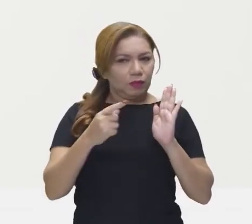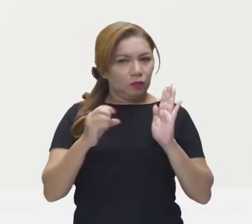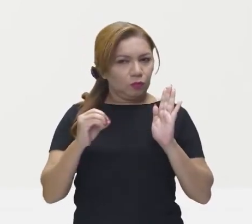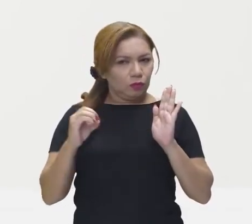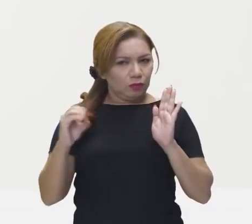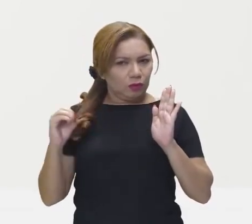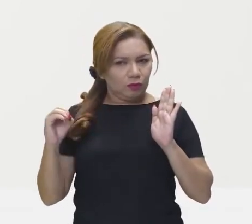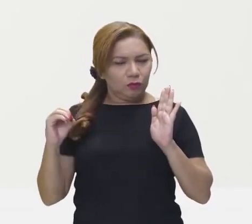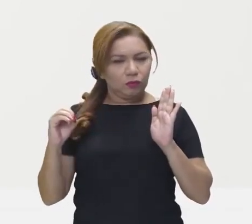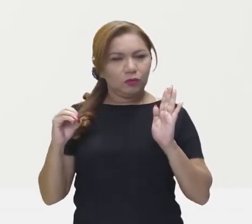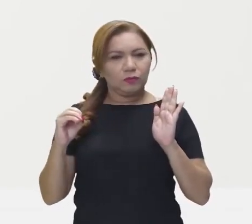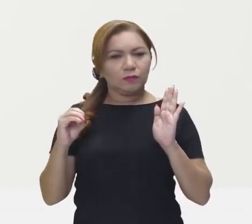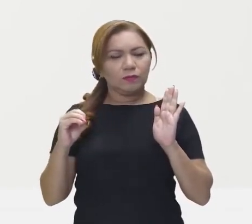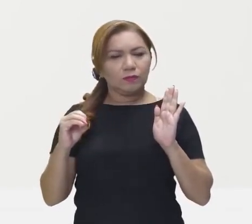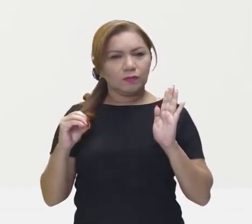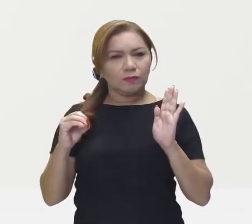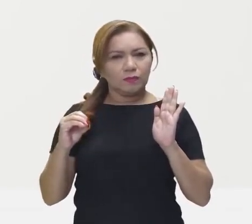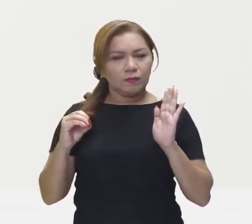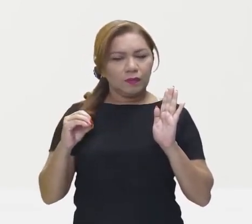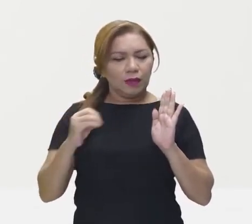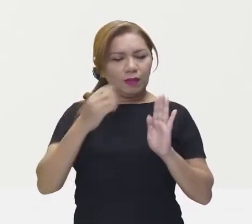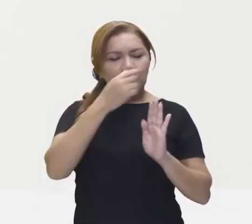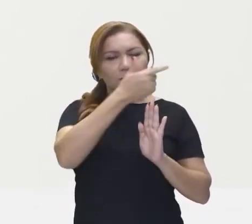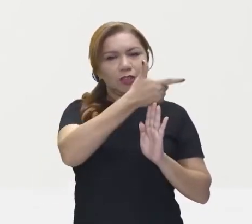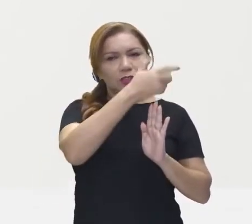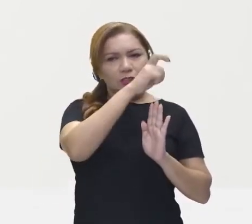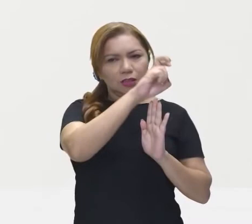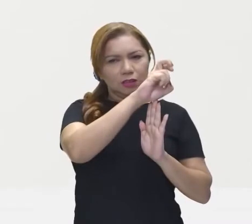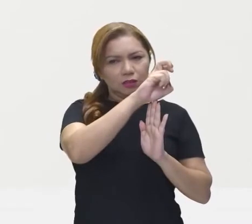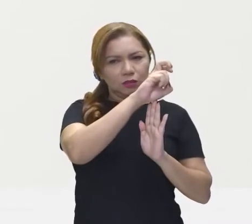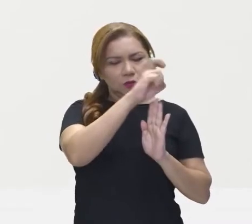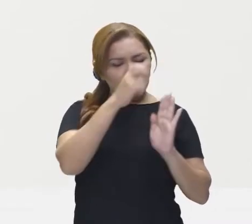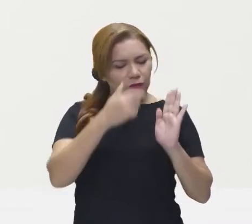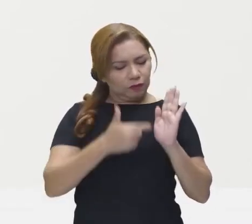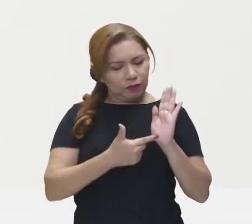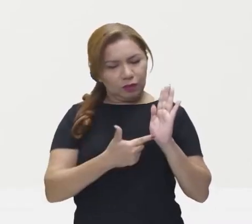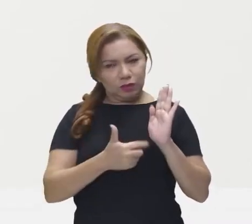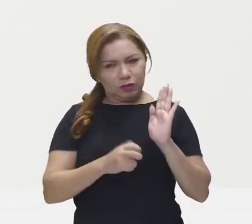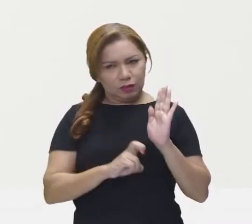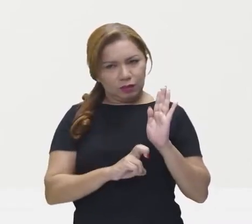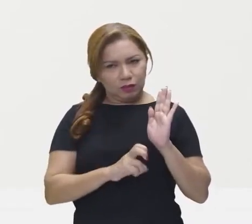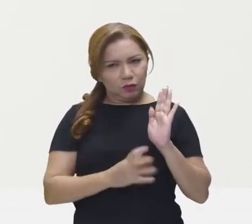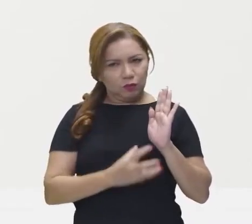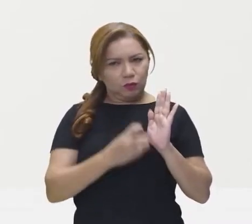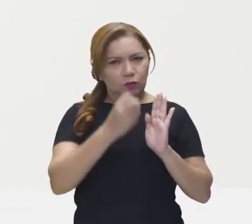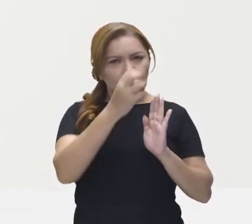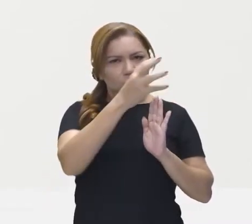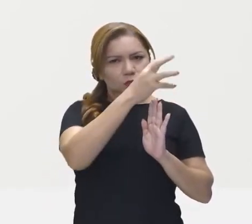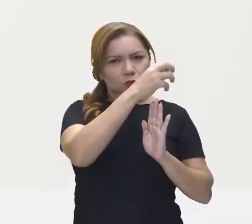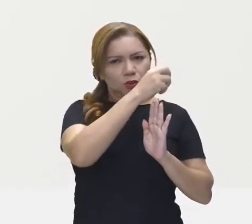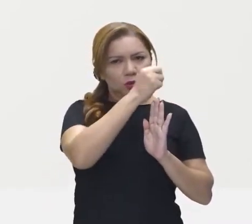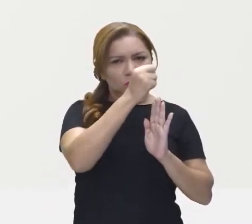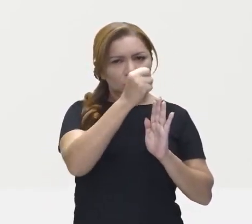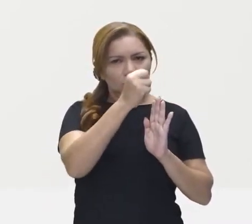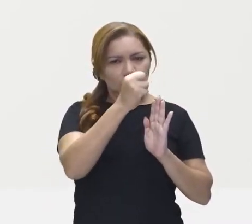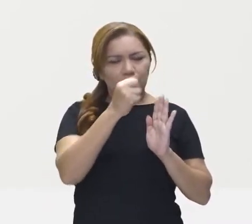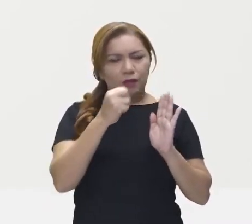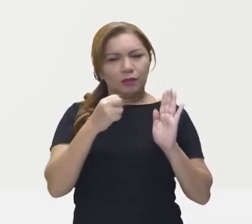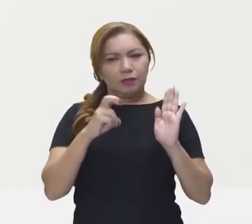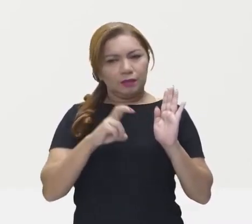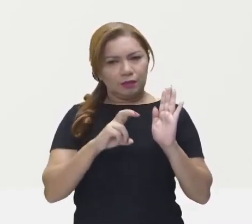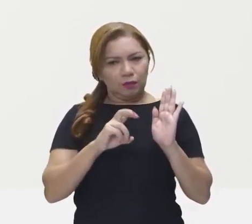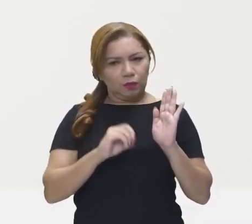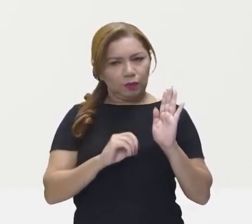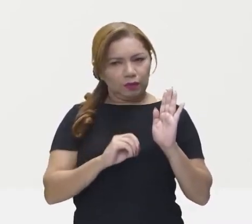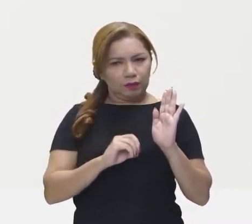200. Agora eu tenho 25 lá em cima e 25 aqui na base, que gera